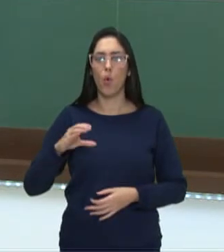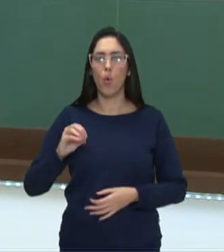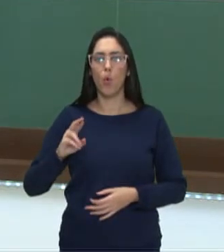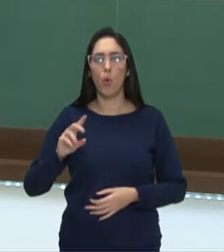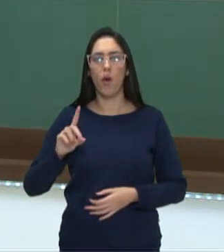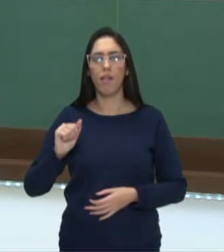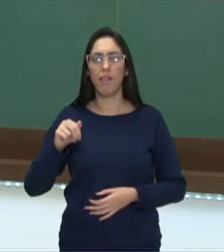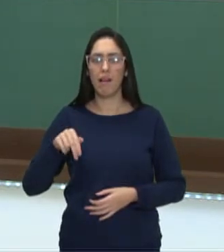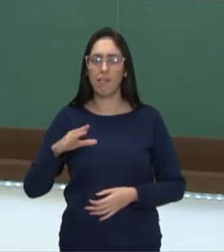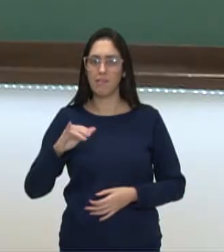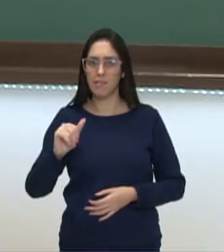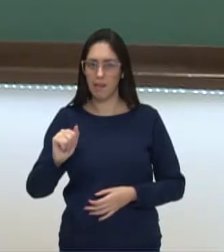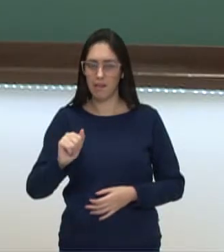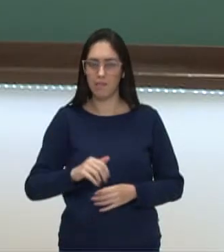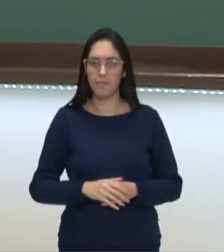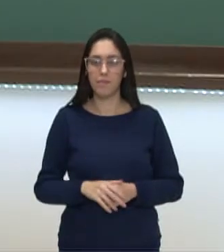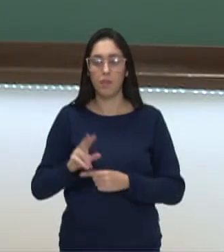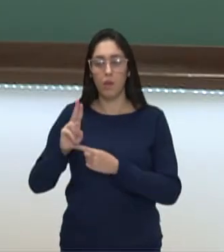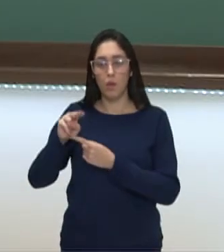una,